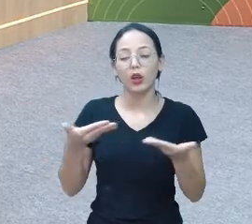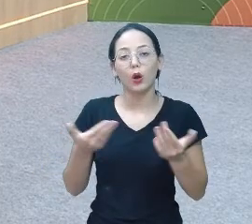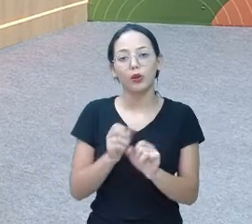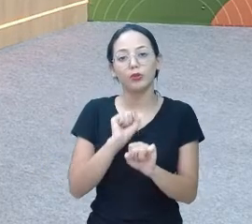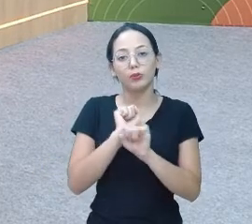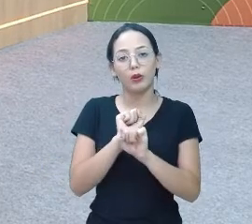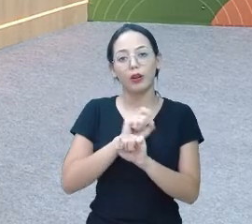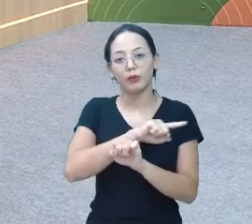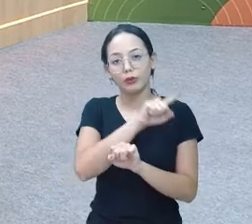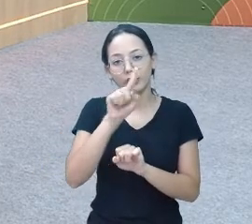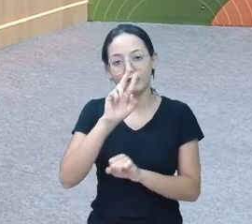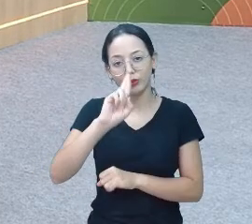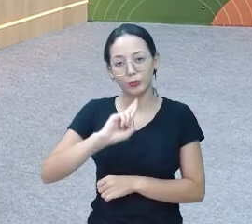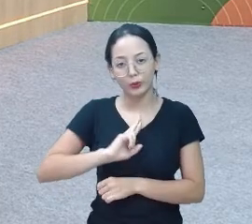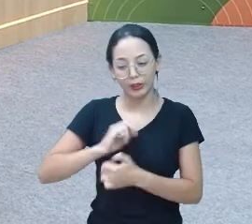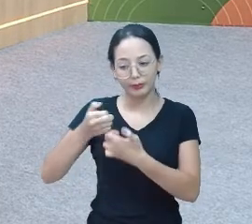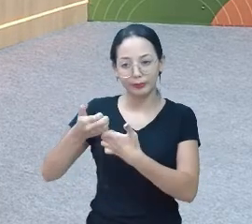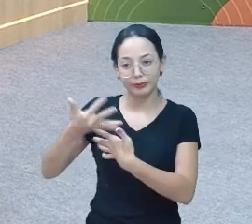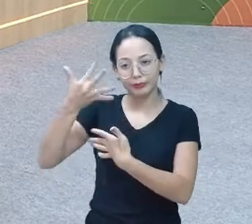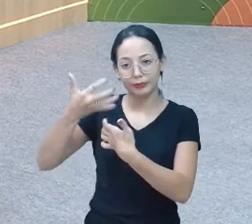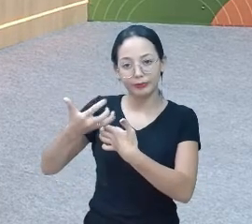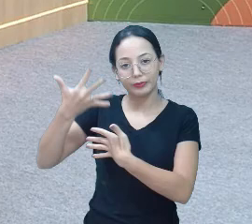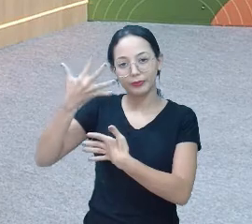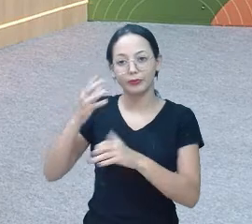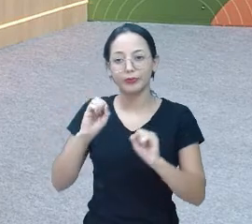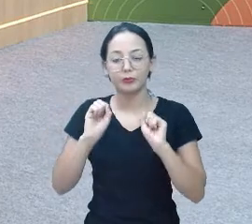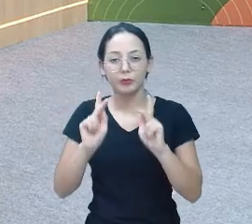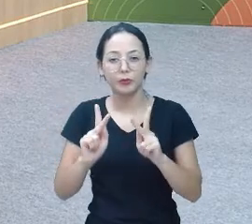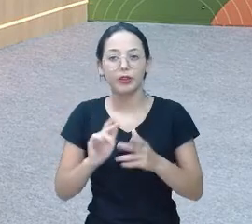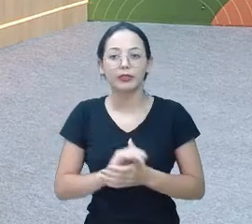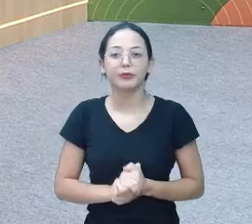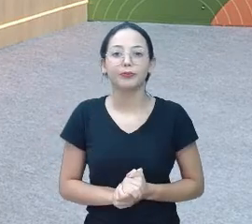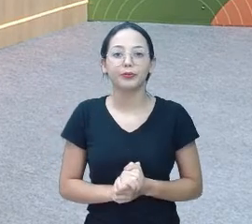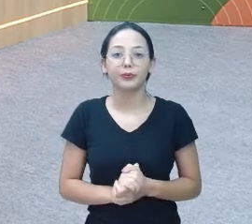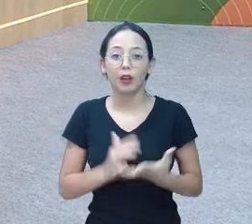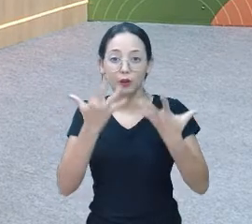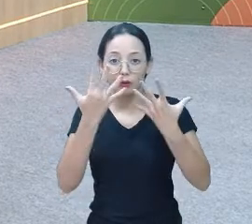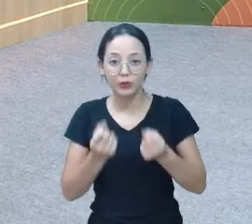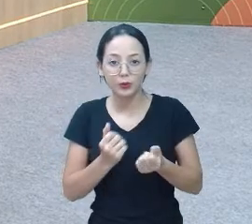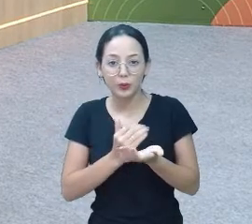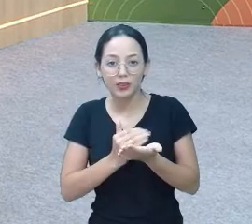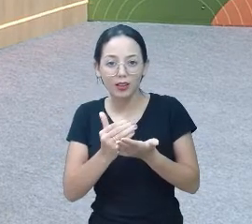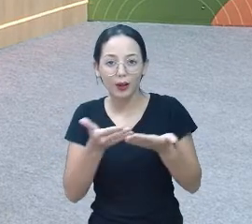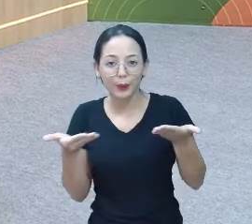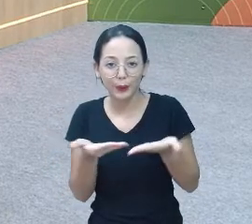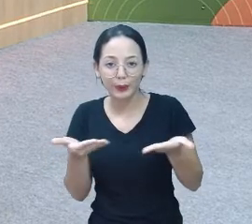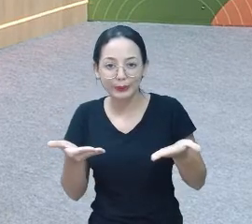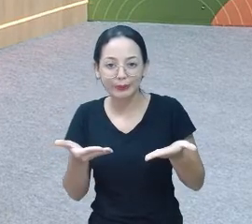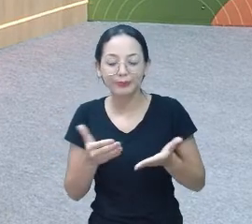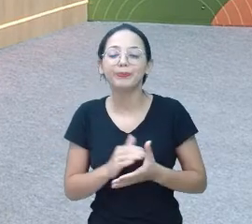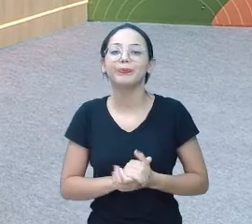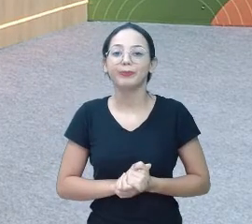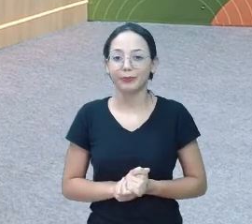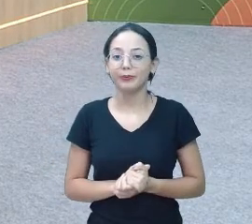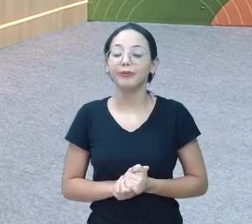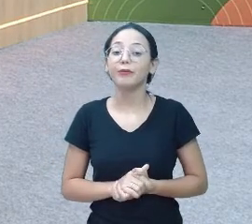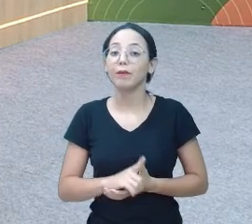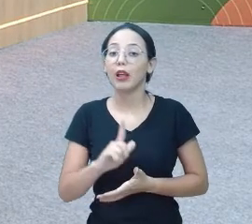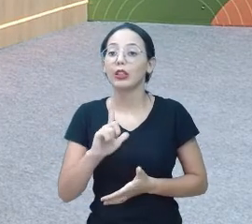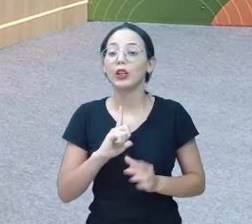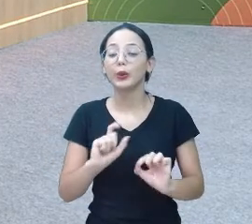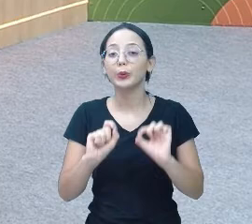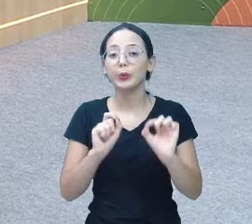aguardando seus comentários da aula, tá bom? Então, vamos começar, tá certo? Então, a gente vai ter nessa aula